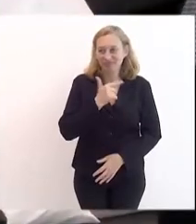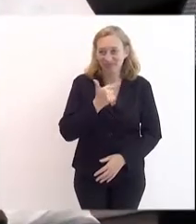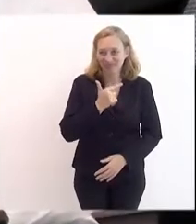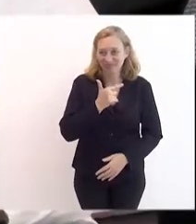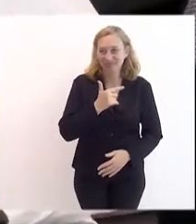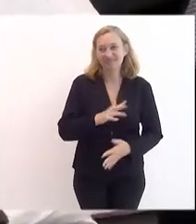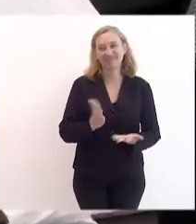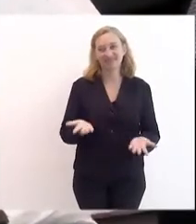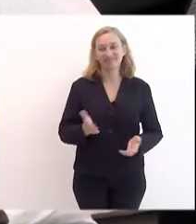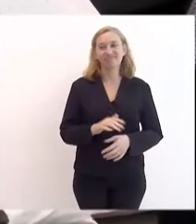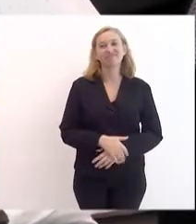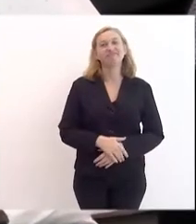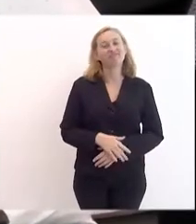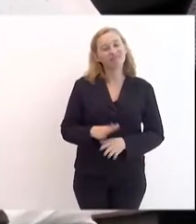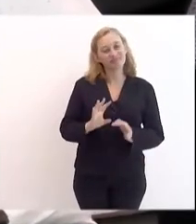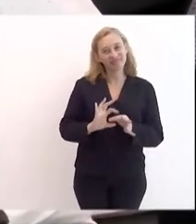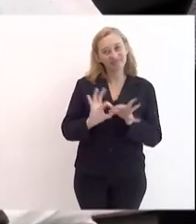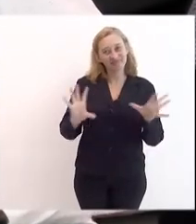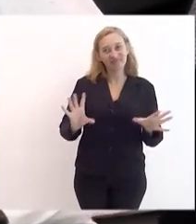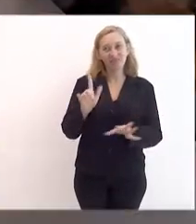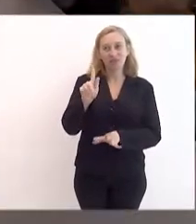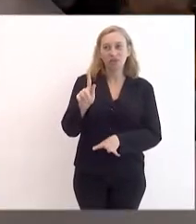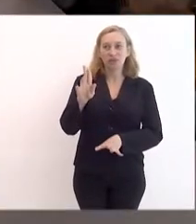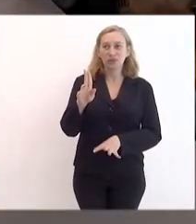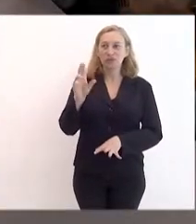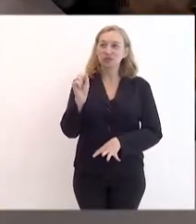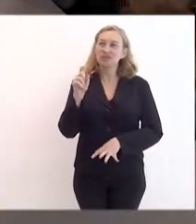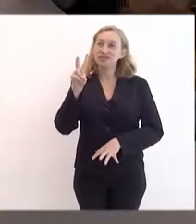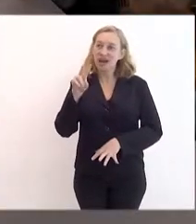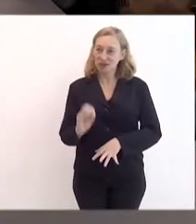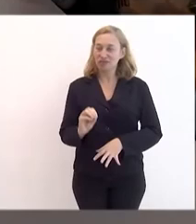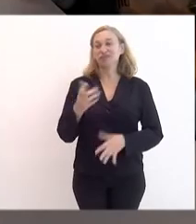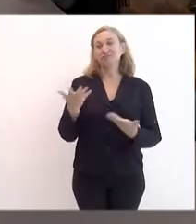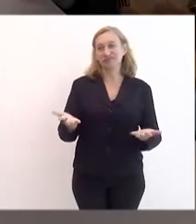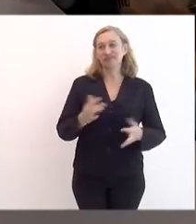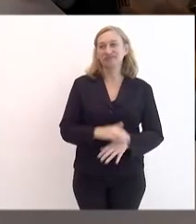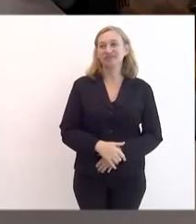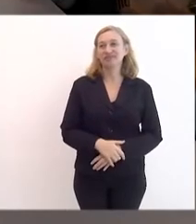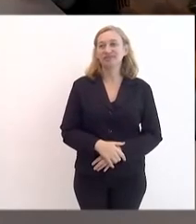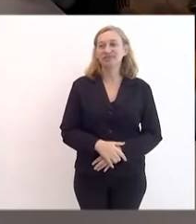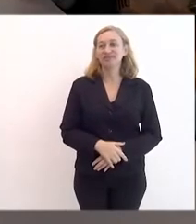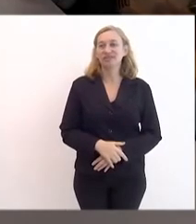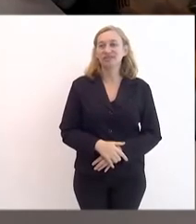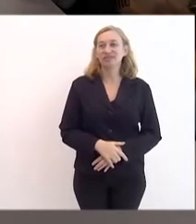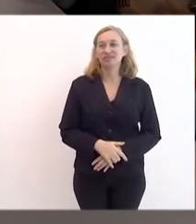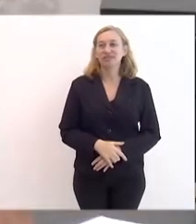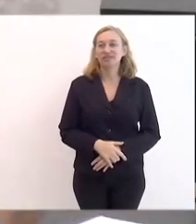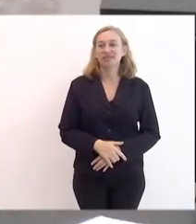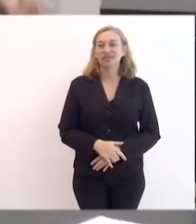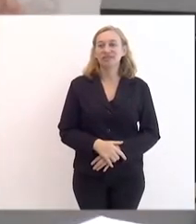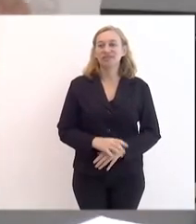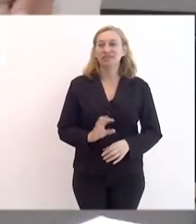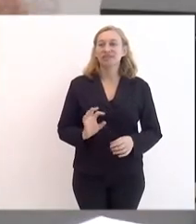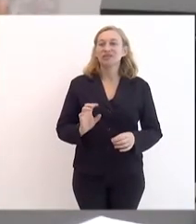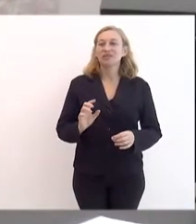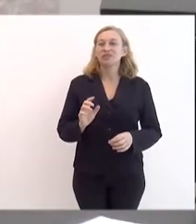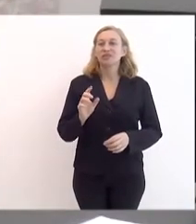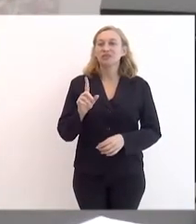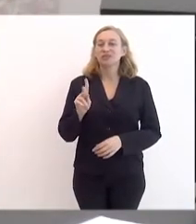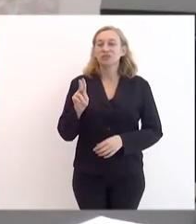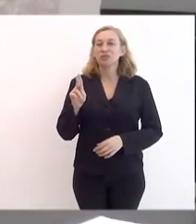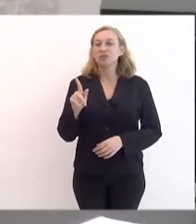Não, deixa deputado o Gustavo Paulo, Schmidt. A Rádio Corredor já diz por aí que o deputado Gustavo Schmidt encomendou uns coletes assim para.